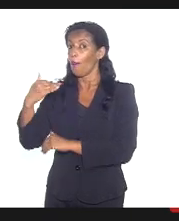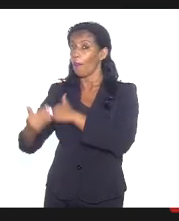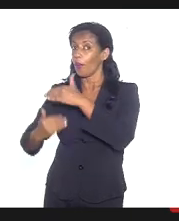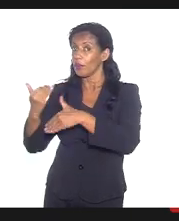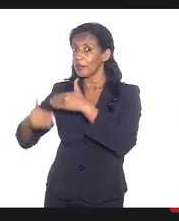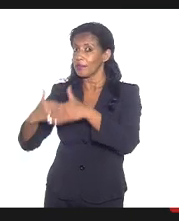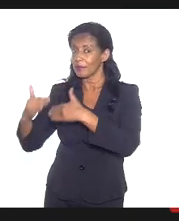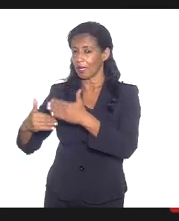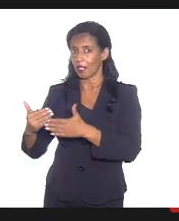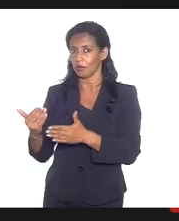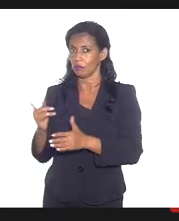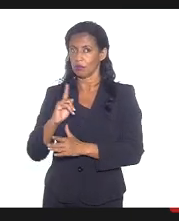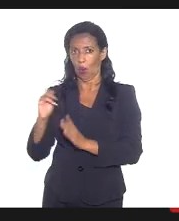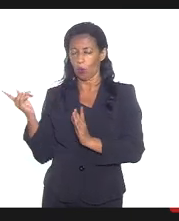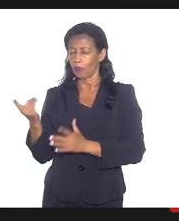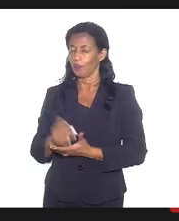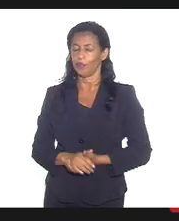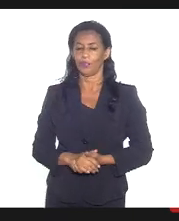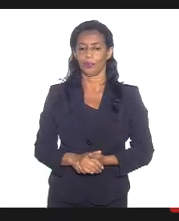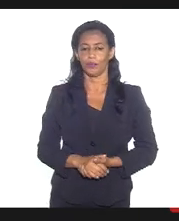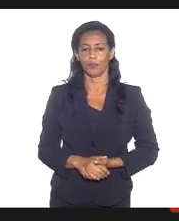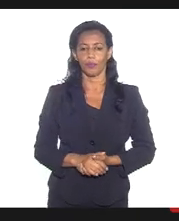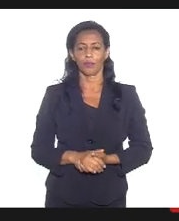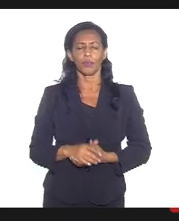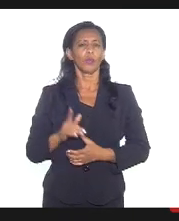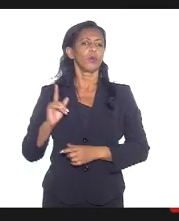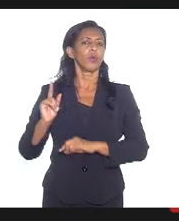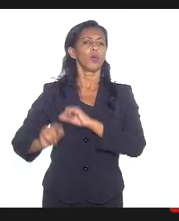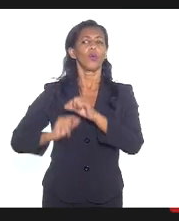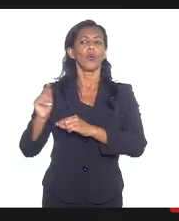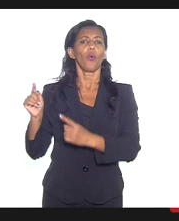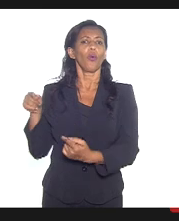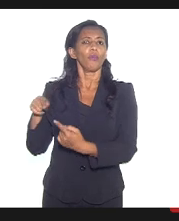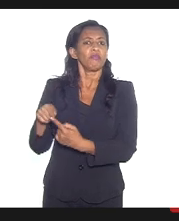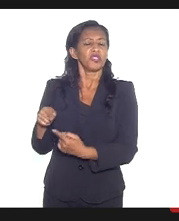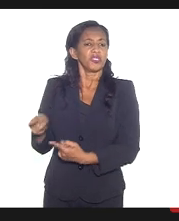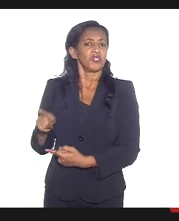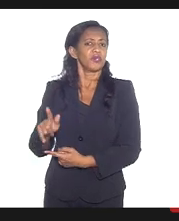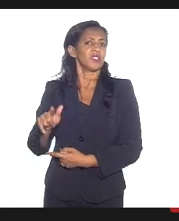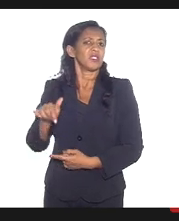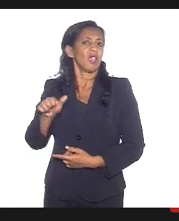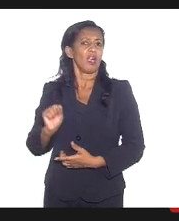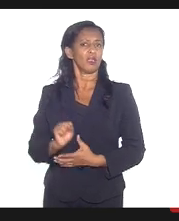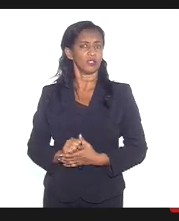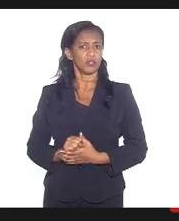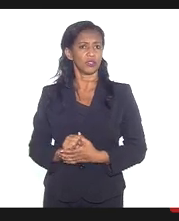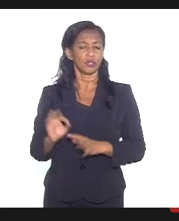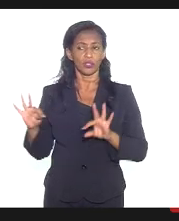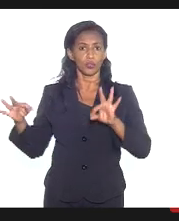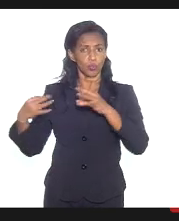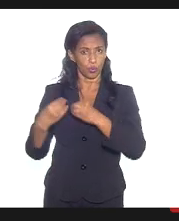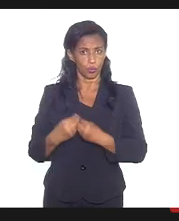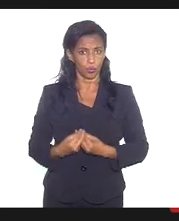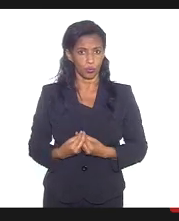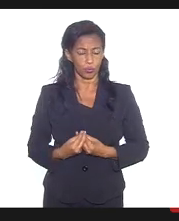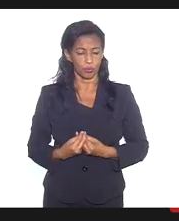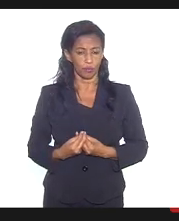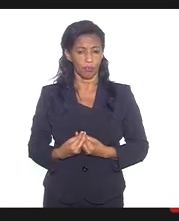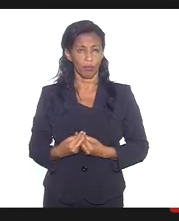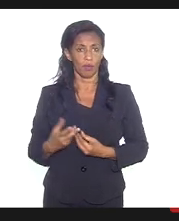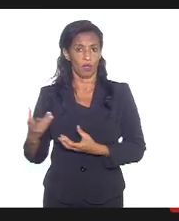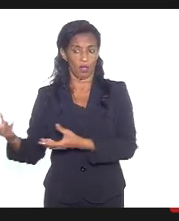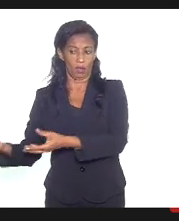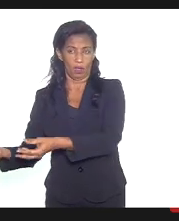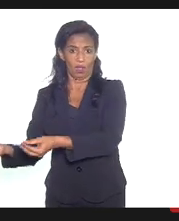Esse gás natural não processado, qual que é o objetivo, né, de todos aqui? Seria